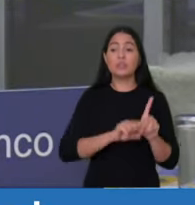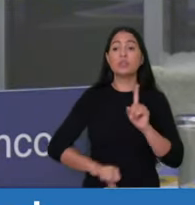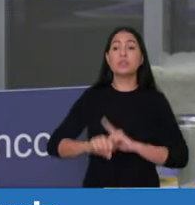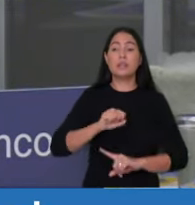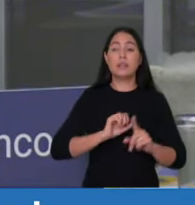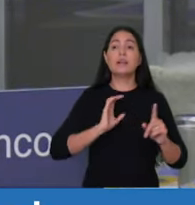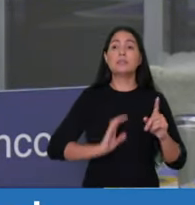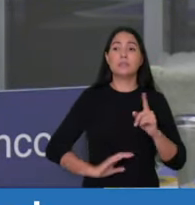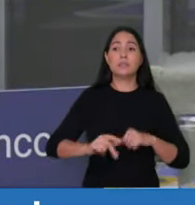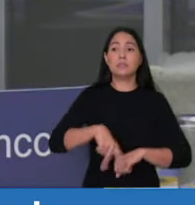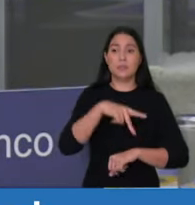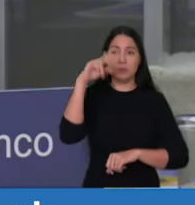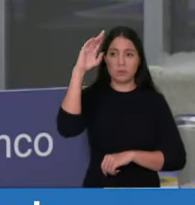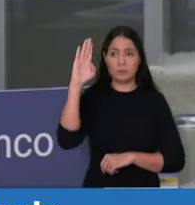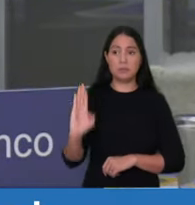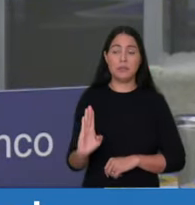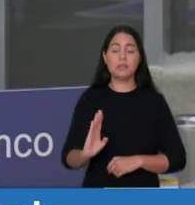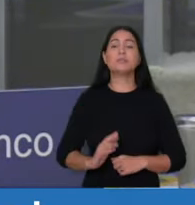sociedade brasileira.